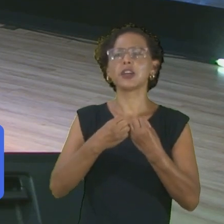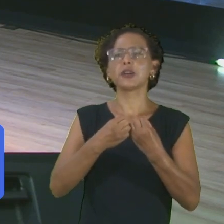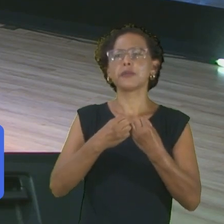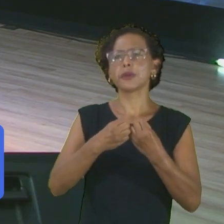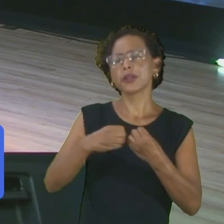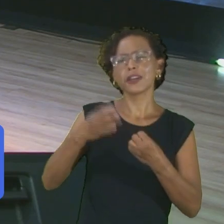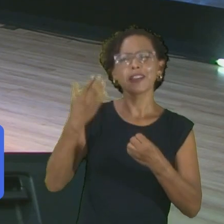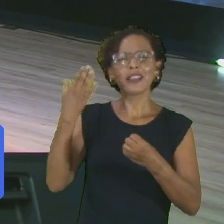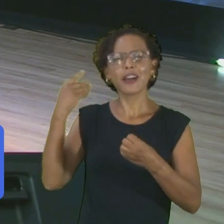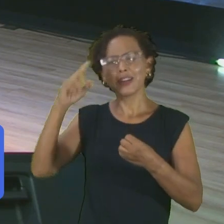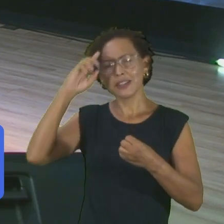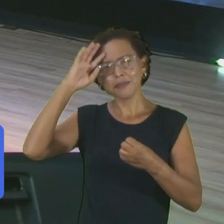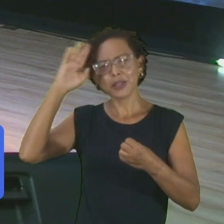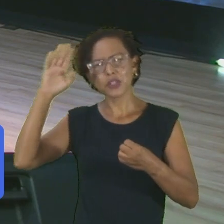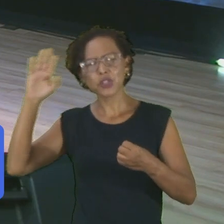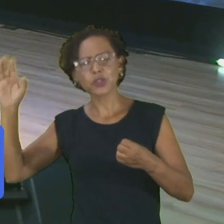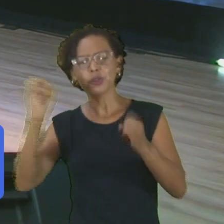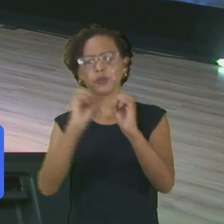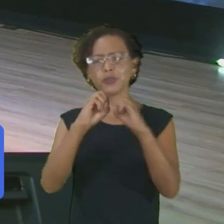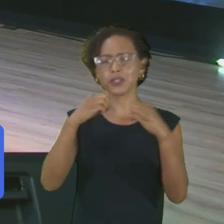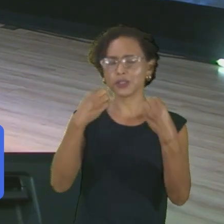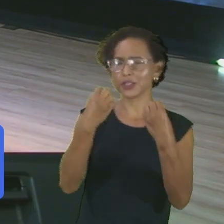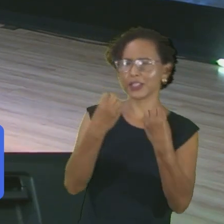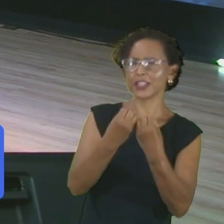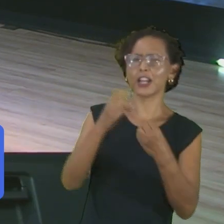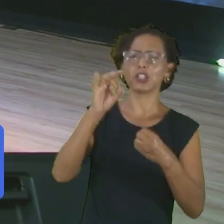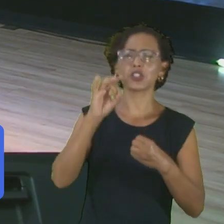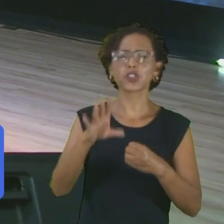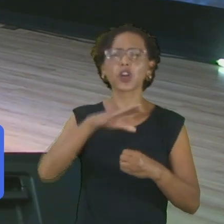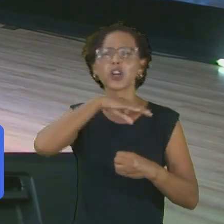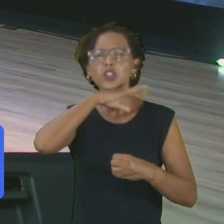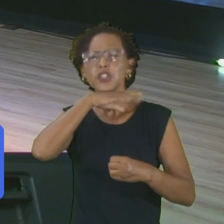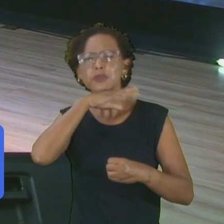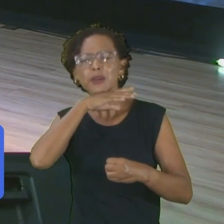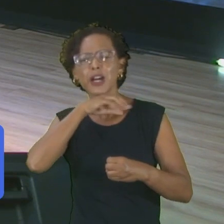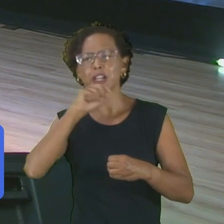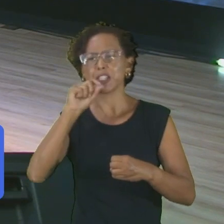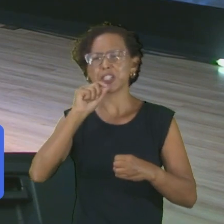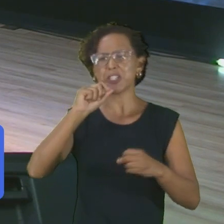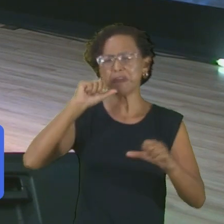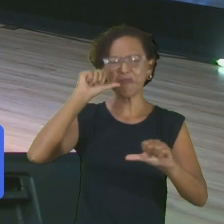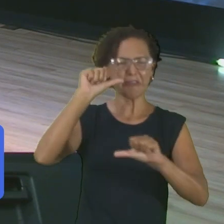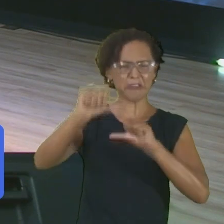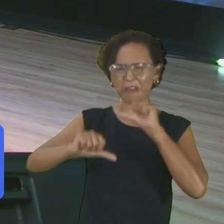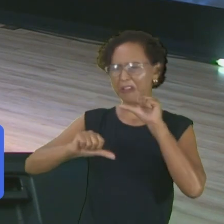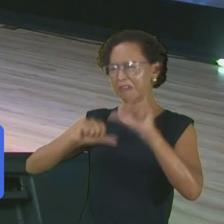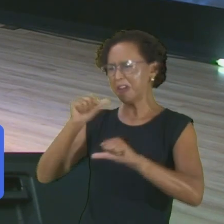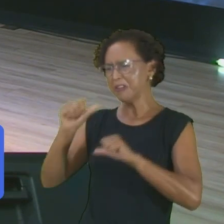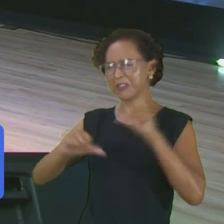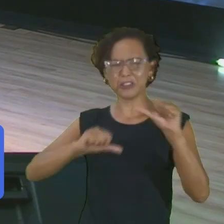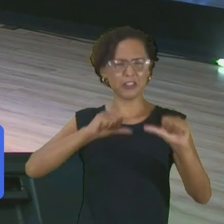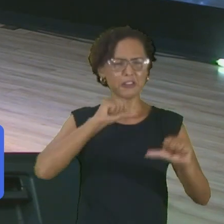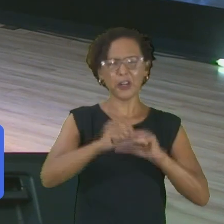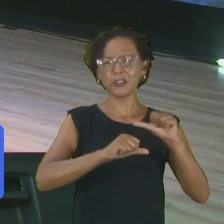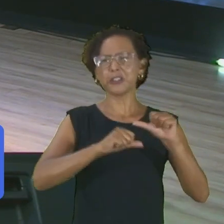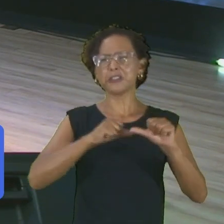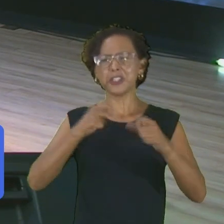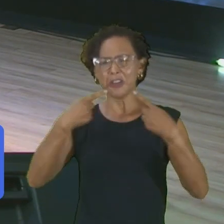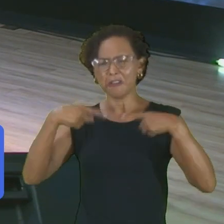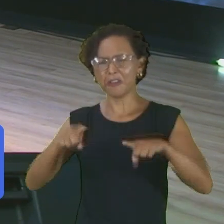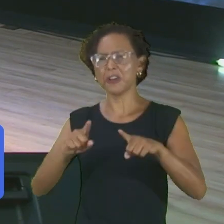de bichos, e esses bichos se revoltam contra o dono deles, e